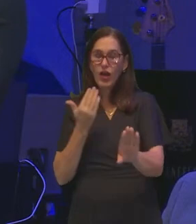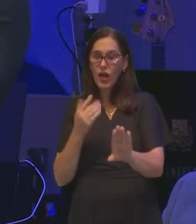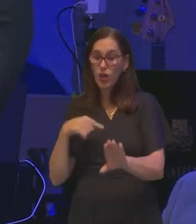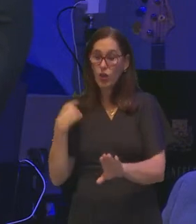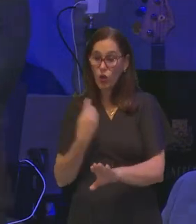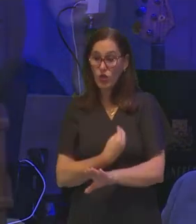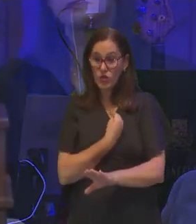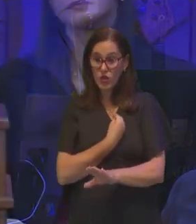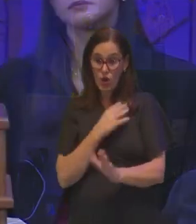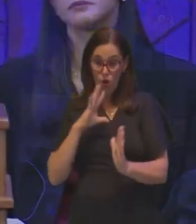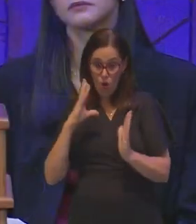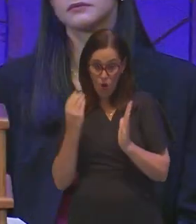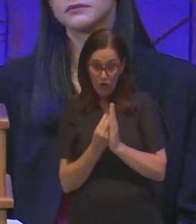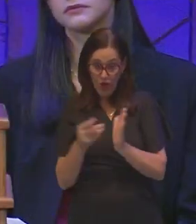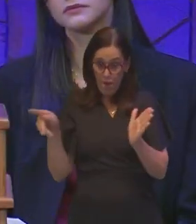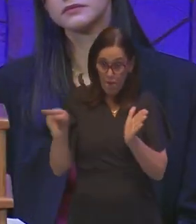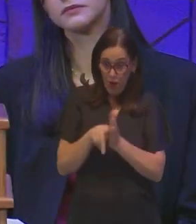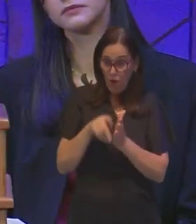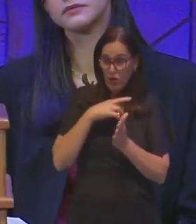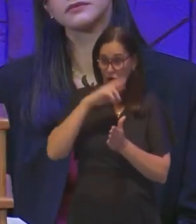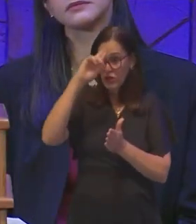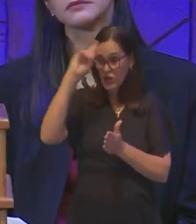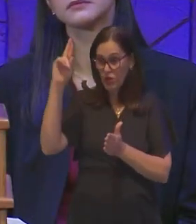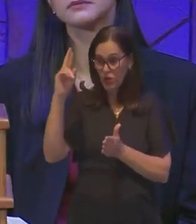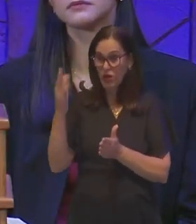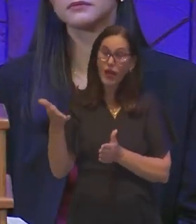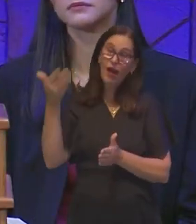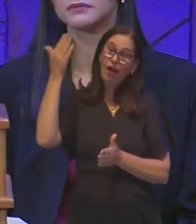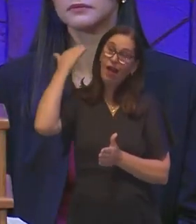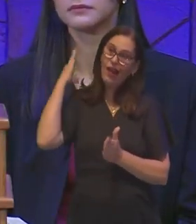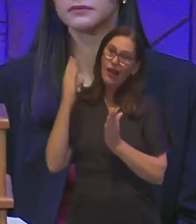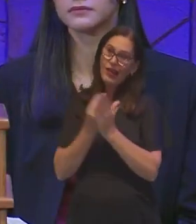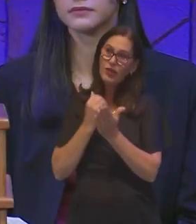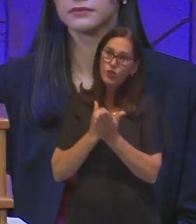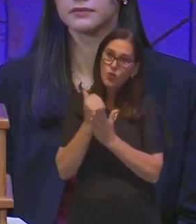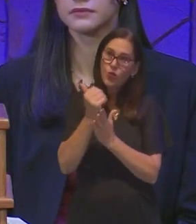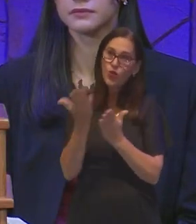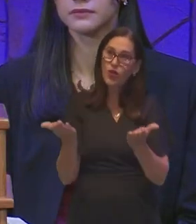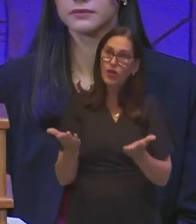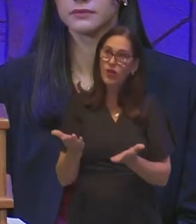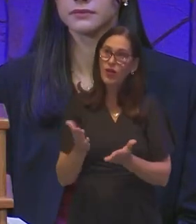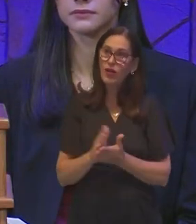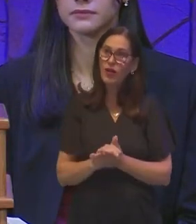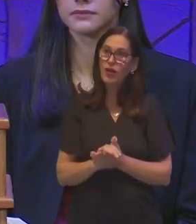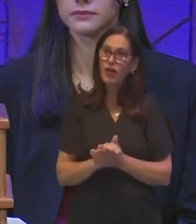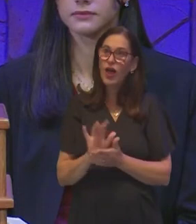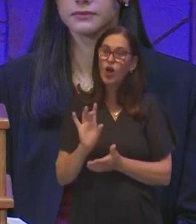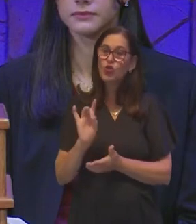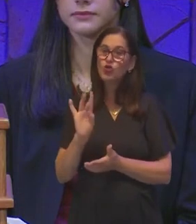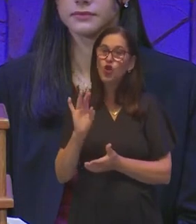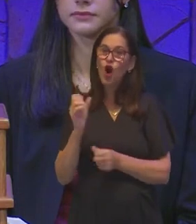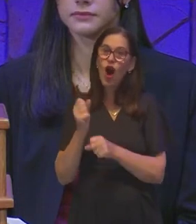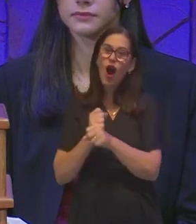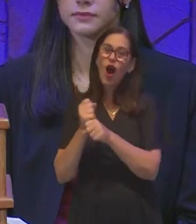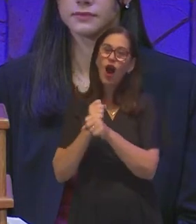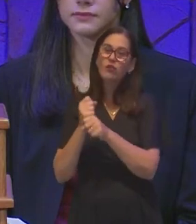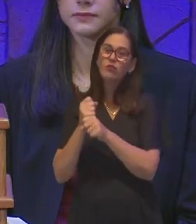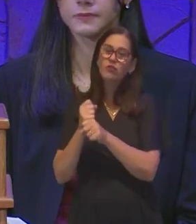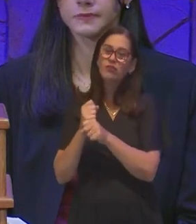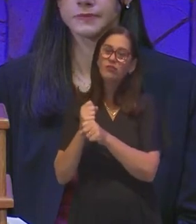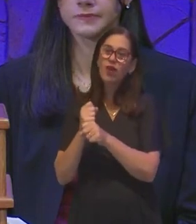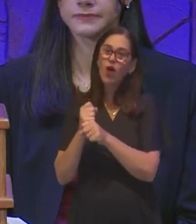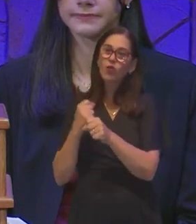nossa vida como igreja do Senhor, daquela igreja primitiva, apenas os anos. Os